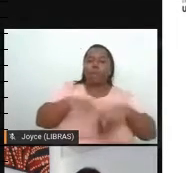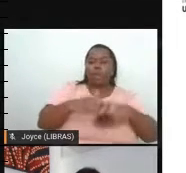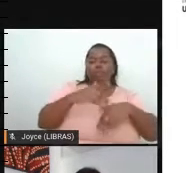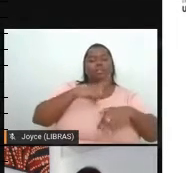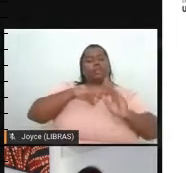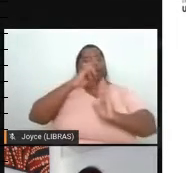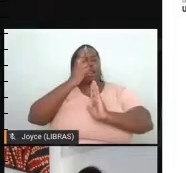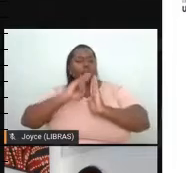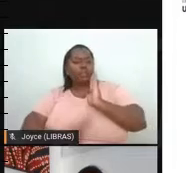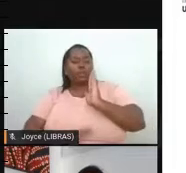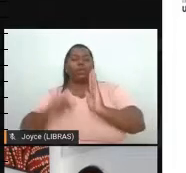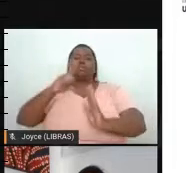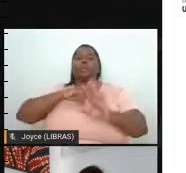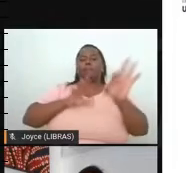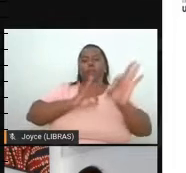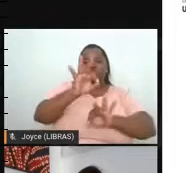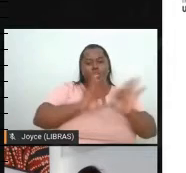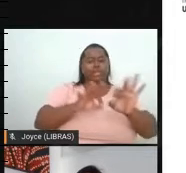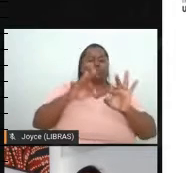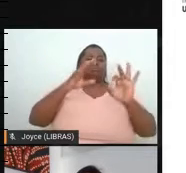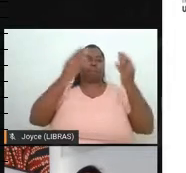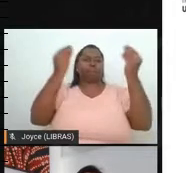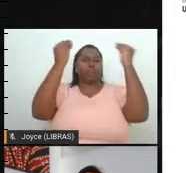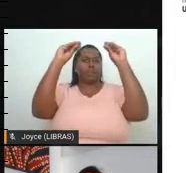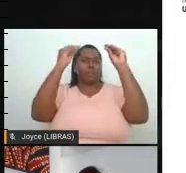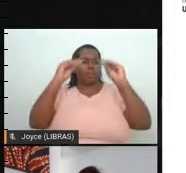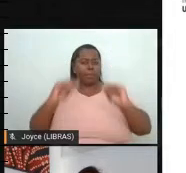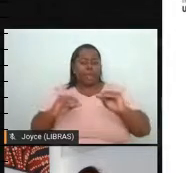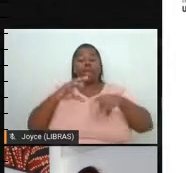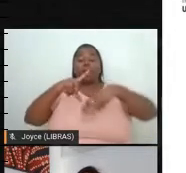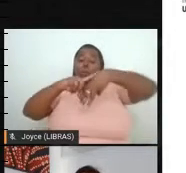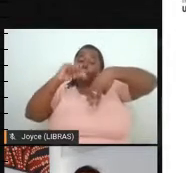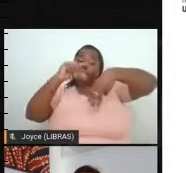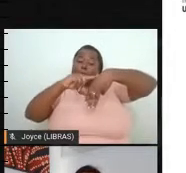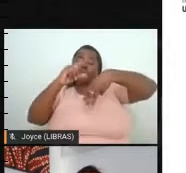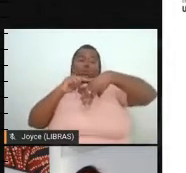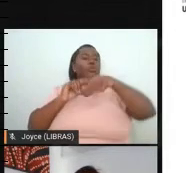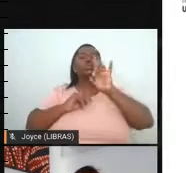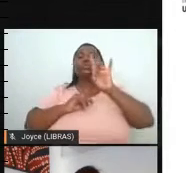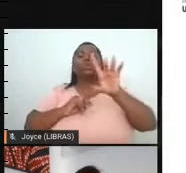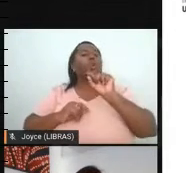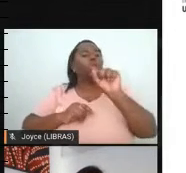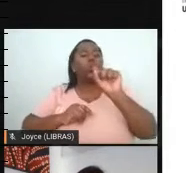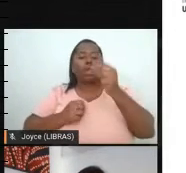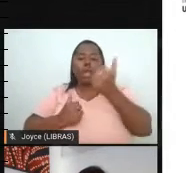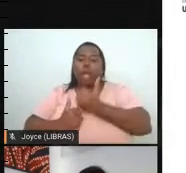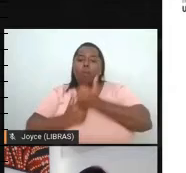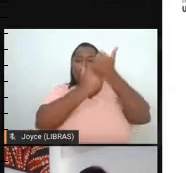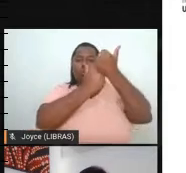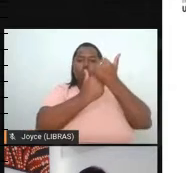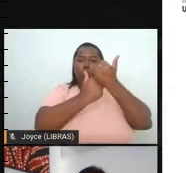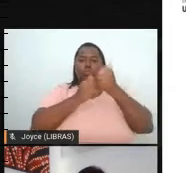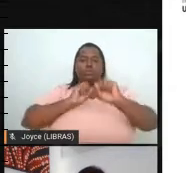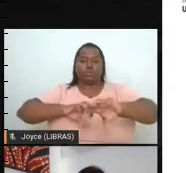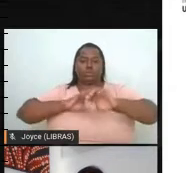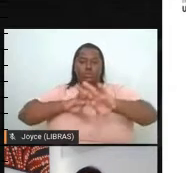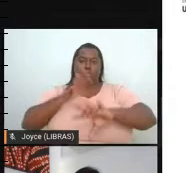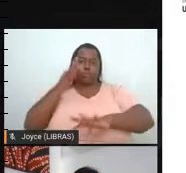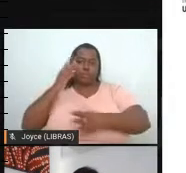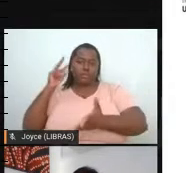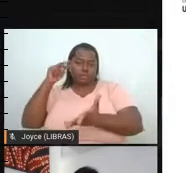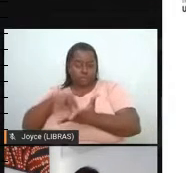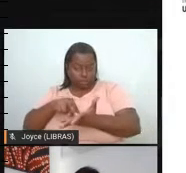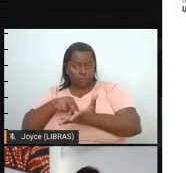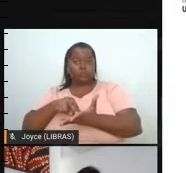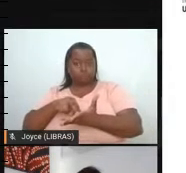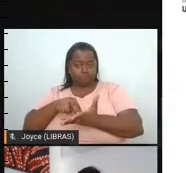projetos, assim por diante. E o Moodle serve só como um apoio ao ensino presencial, tá? Quando a gente